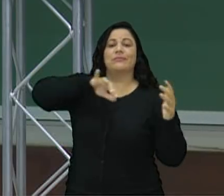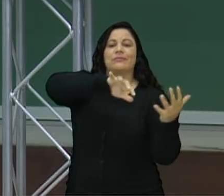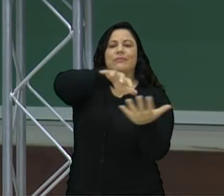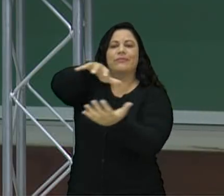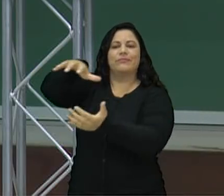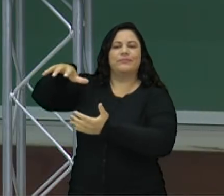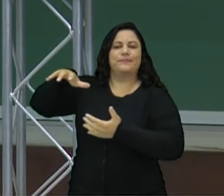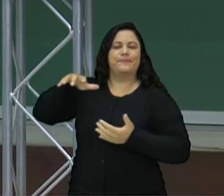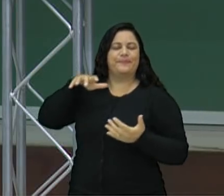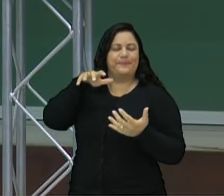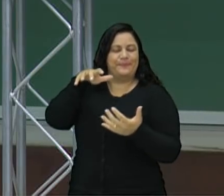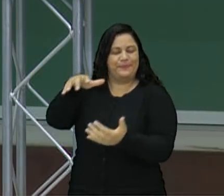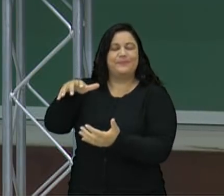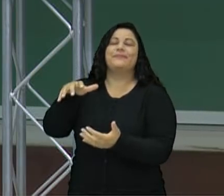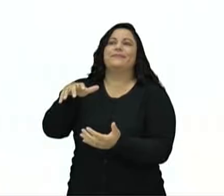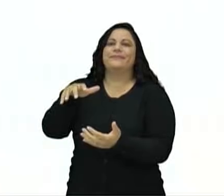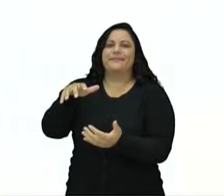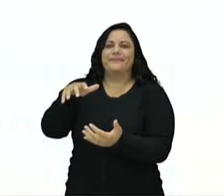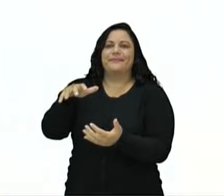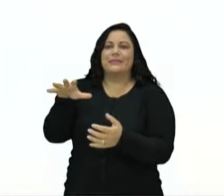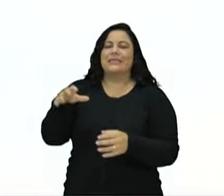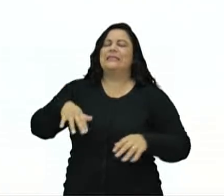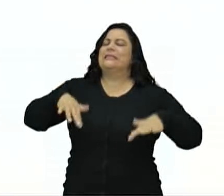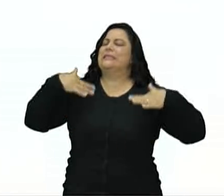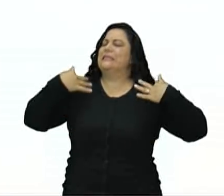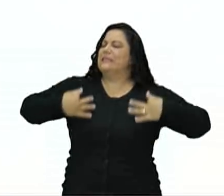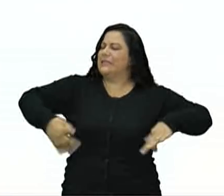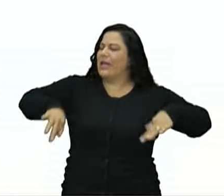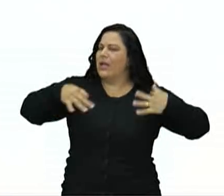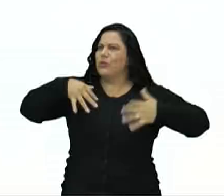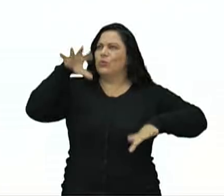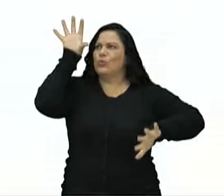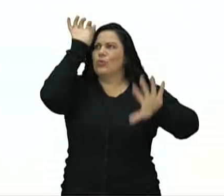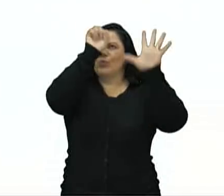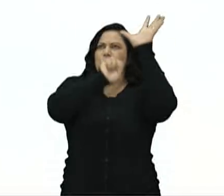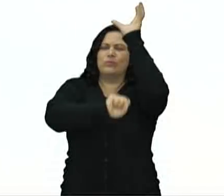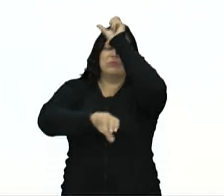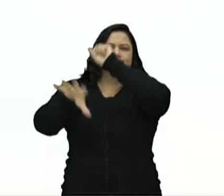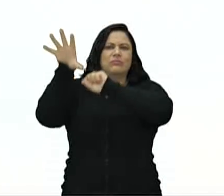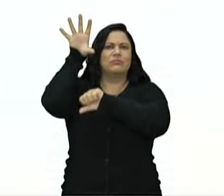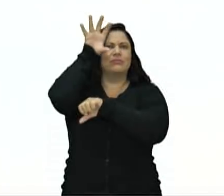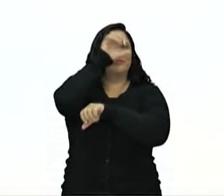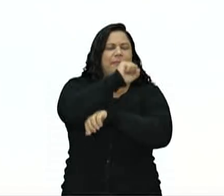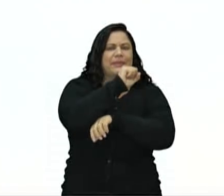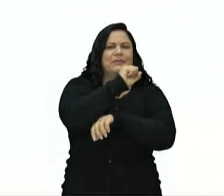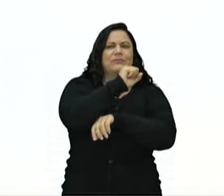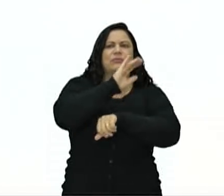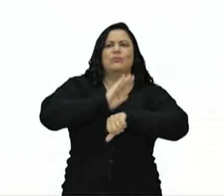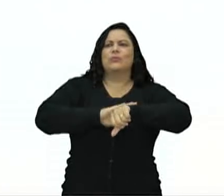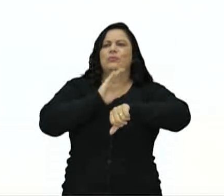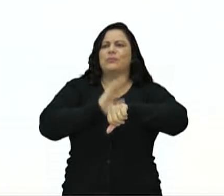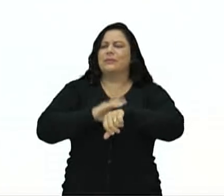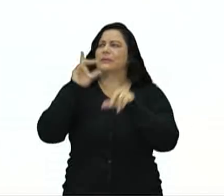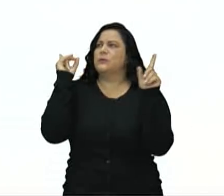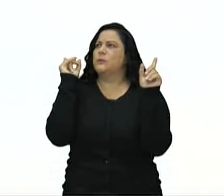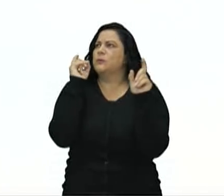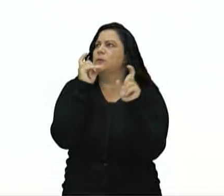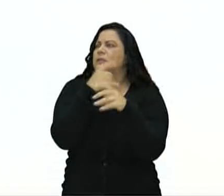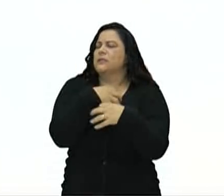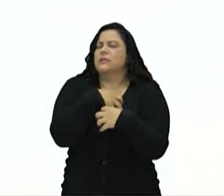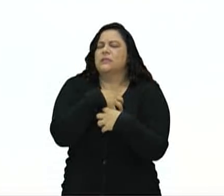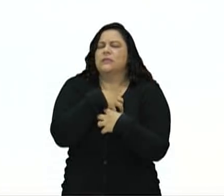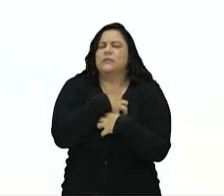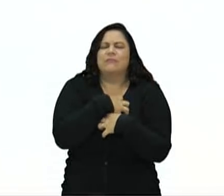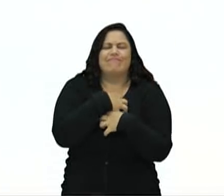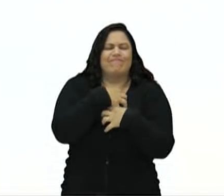Na dor, eu aprendo. Os momentos difíceis trazem a gente ter uma imensa sensibilidade ao